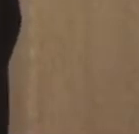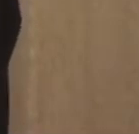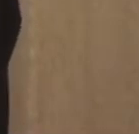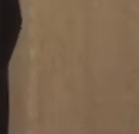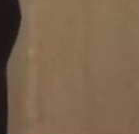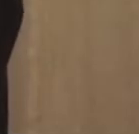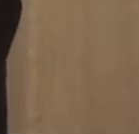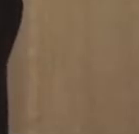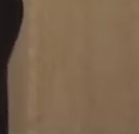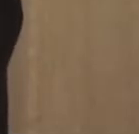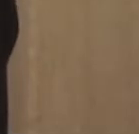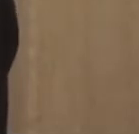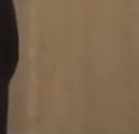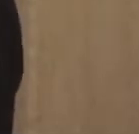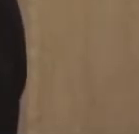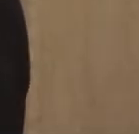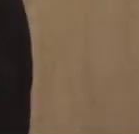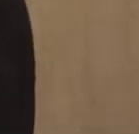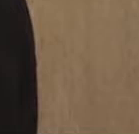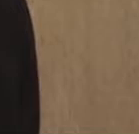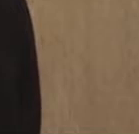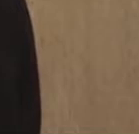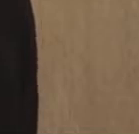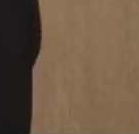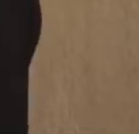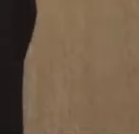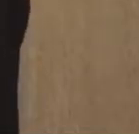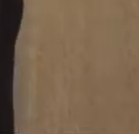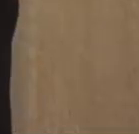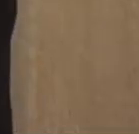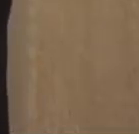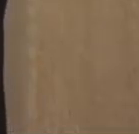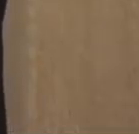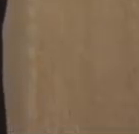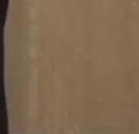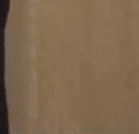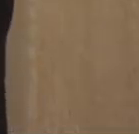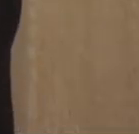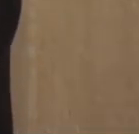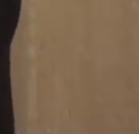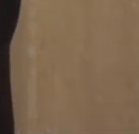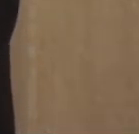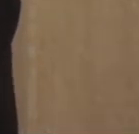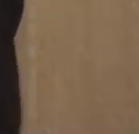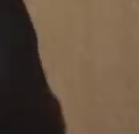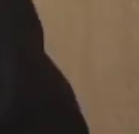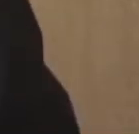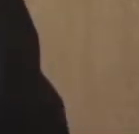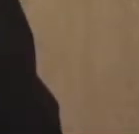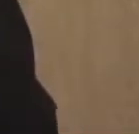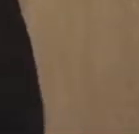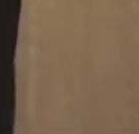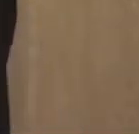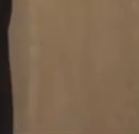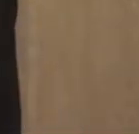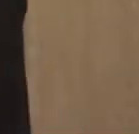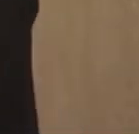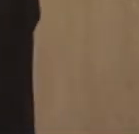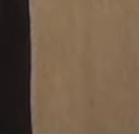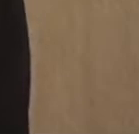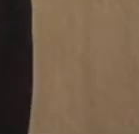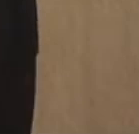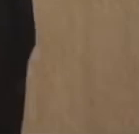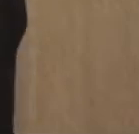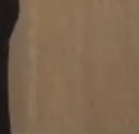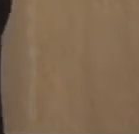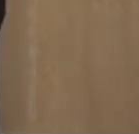apresentar a cooperativa aos vereadores da cidade de Limeira. Antes de mais nada, presidente, é a primeira vez que eu uso a tribuna livre da casa,